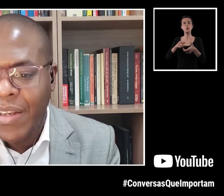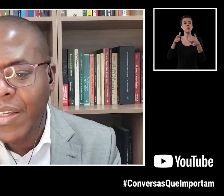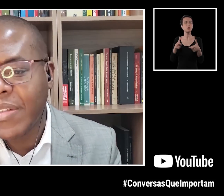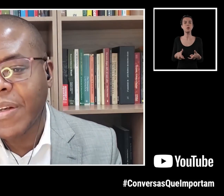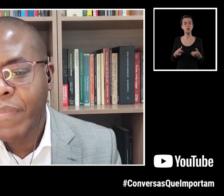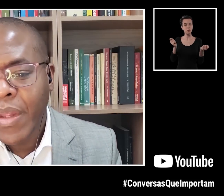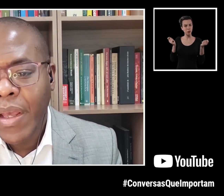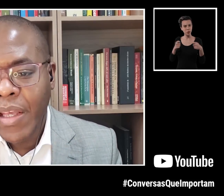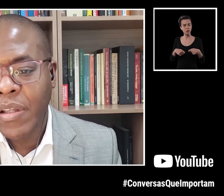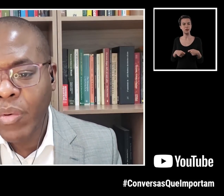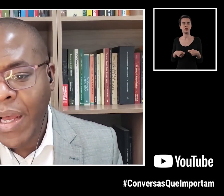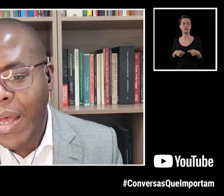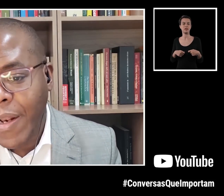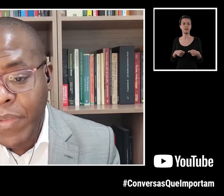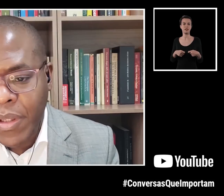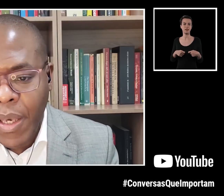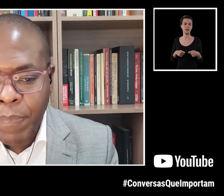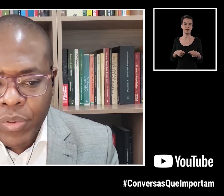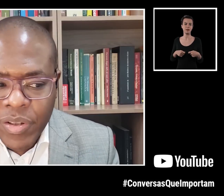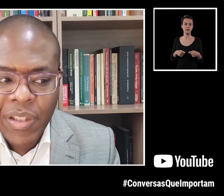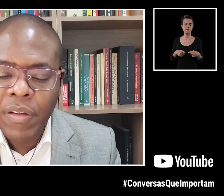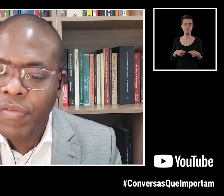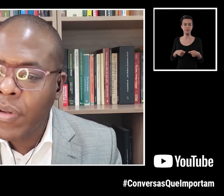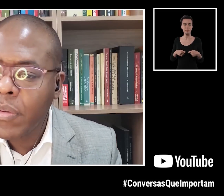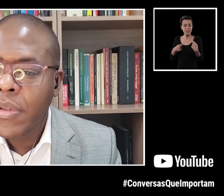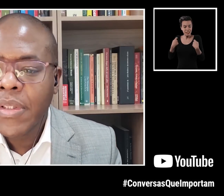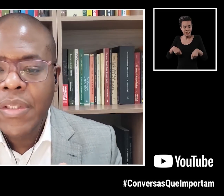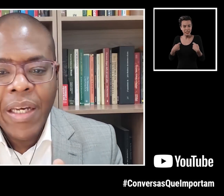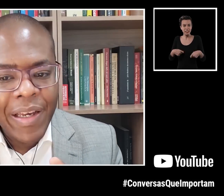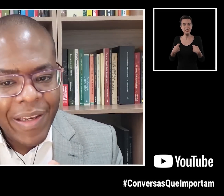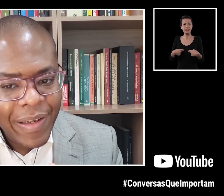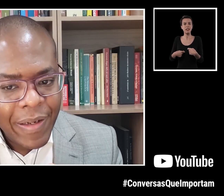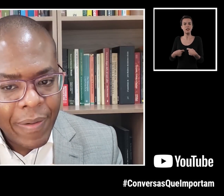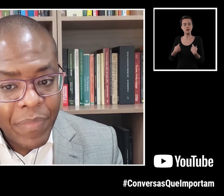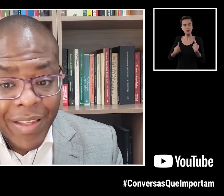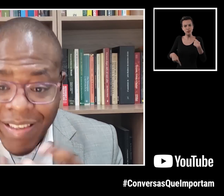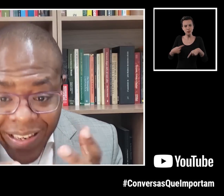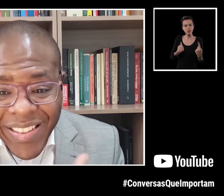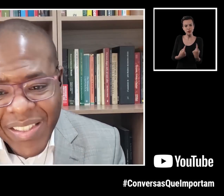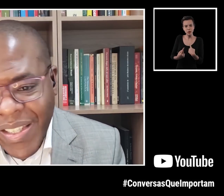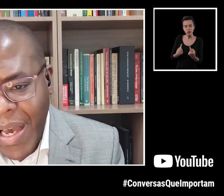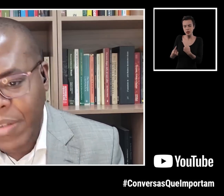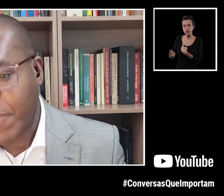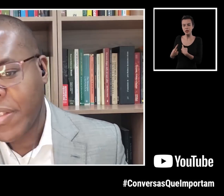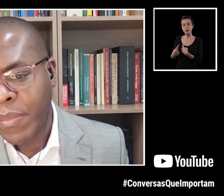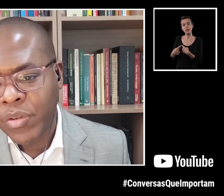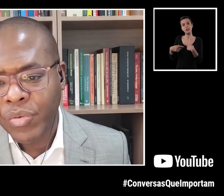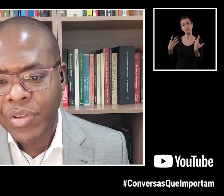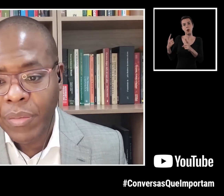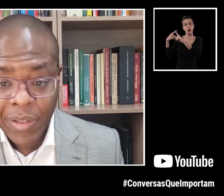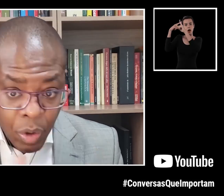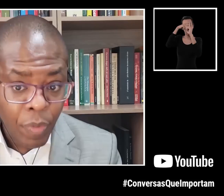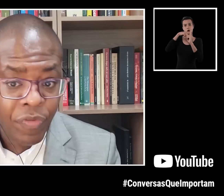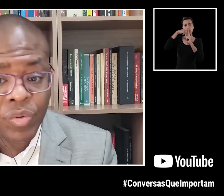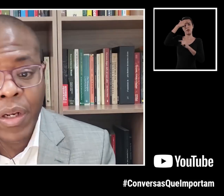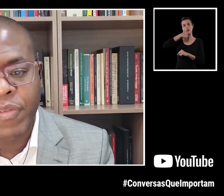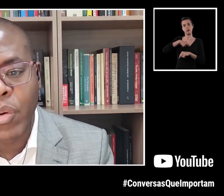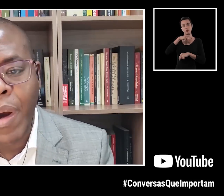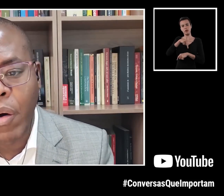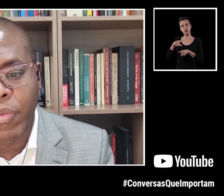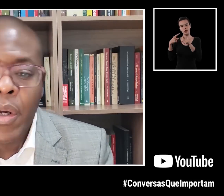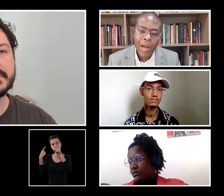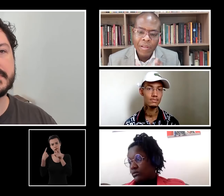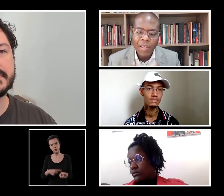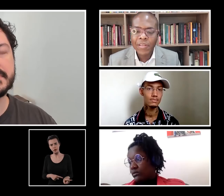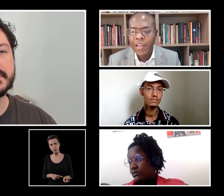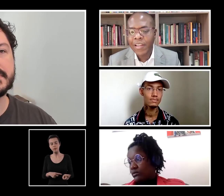materializa esse lugar em que é possível, em que é necessário estabelecer uma discussão, então o professor, ele